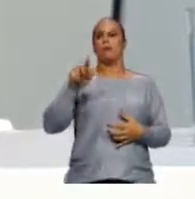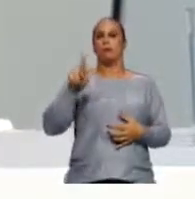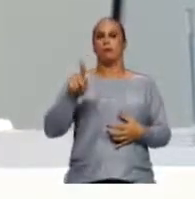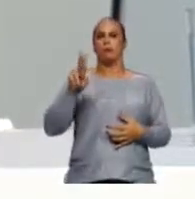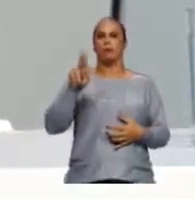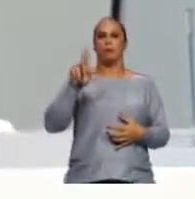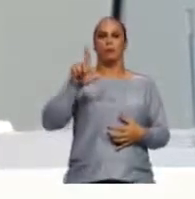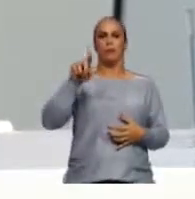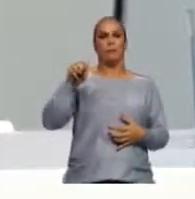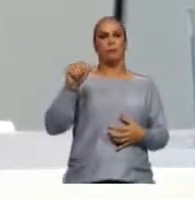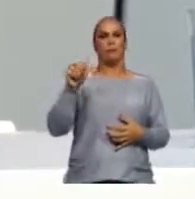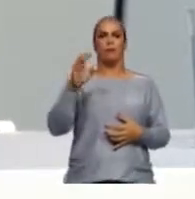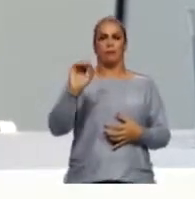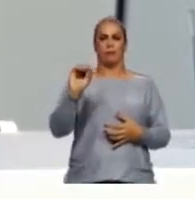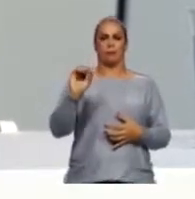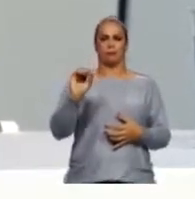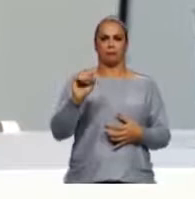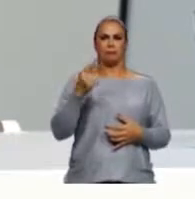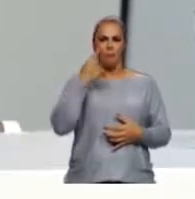diafragma.